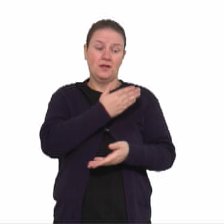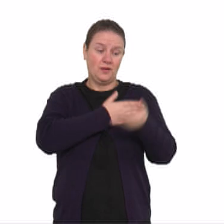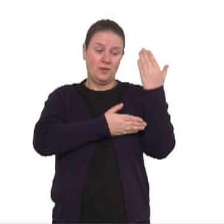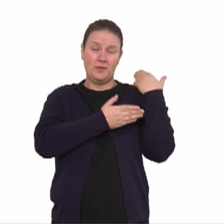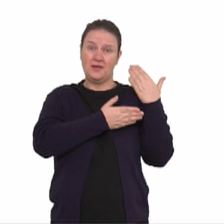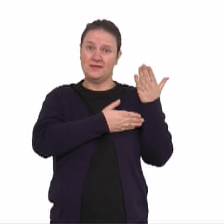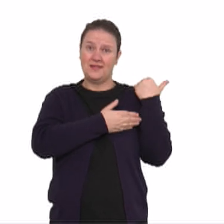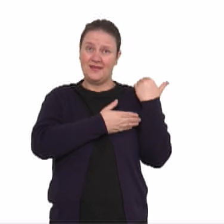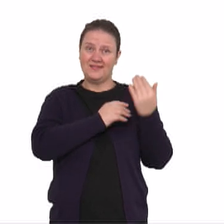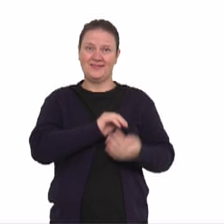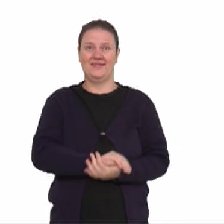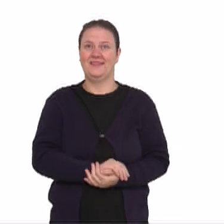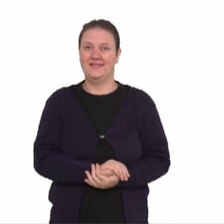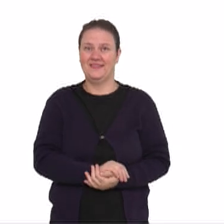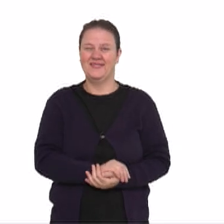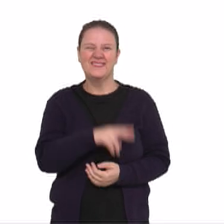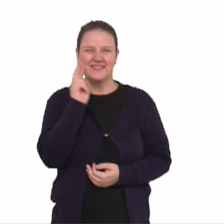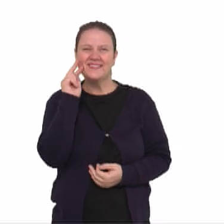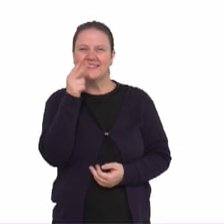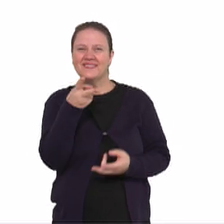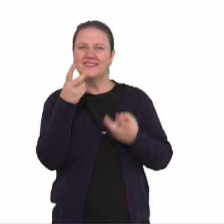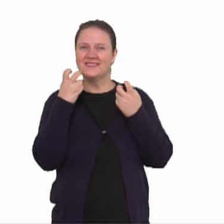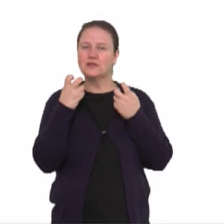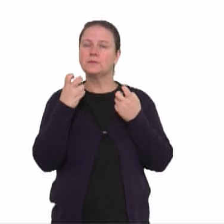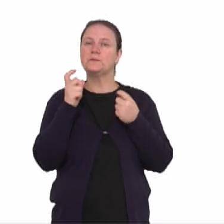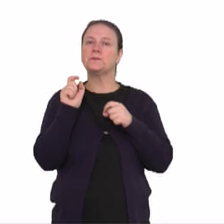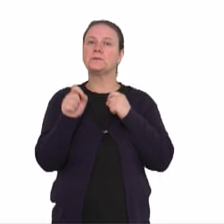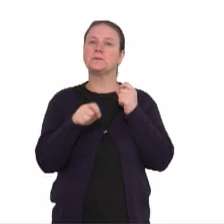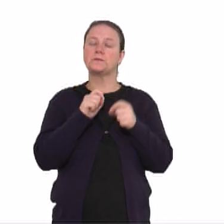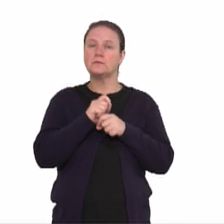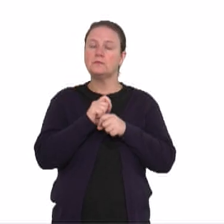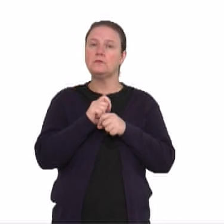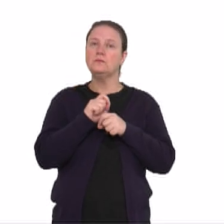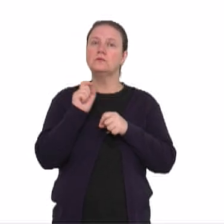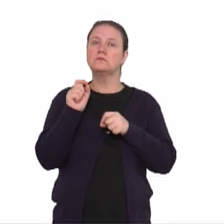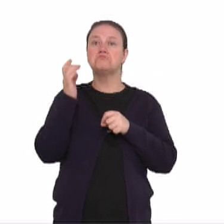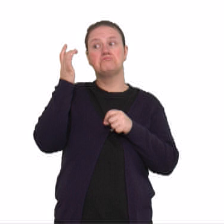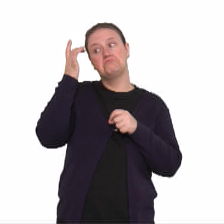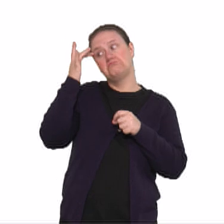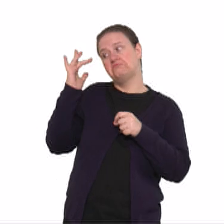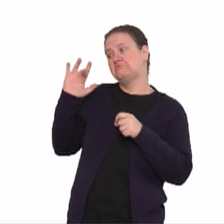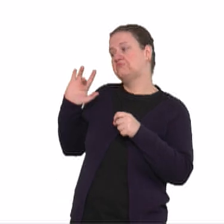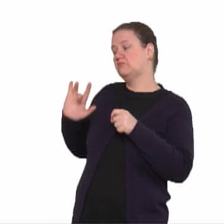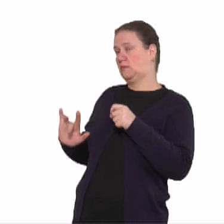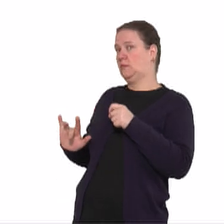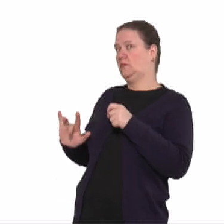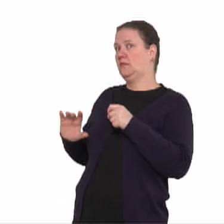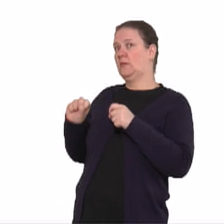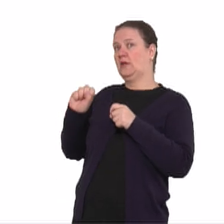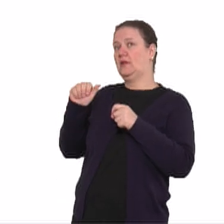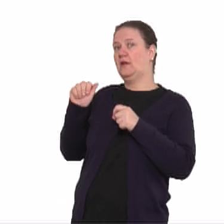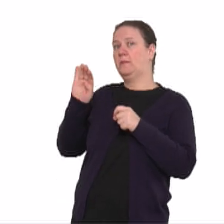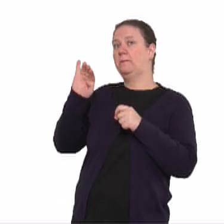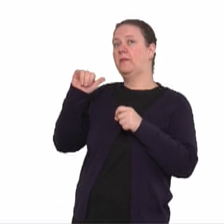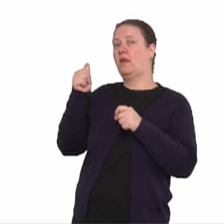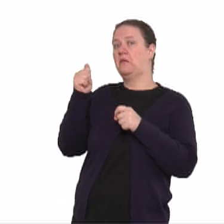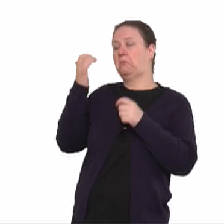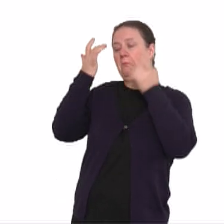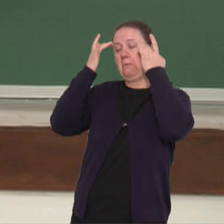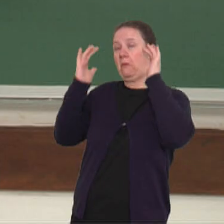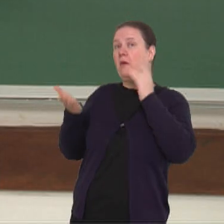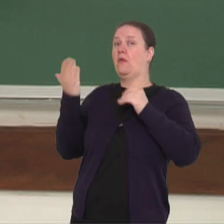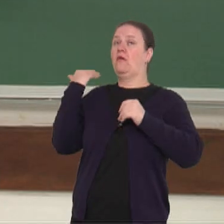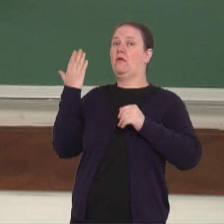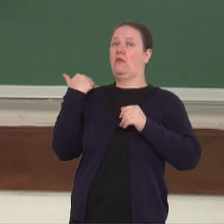Passado. Viram? Ali, ó, I didn't know. I didn't know, eu não sabia, está no passado. It was,